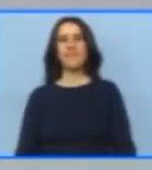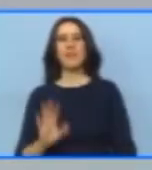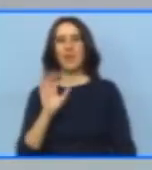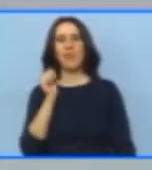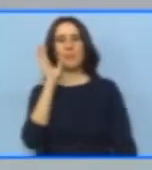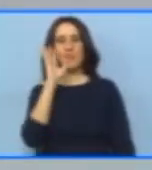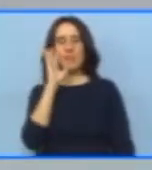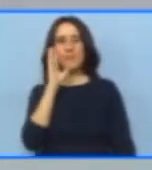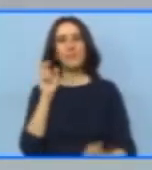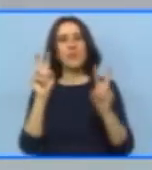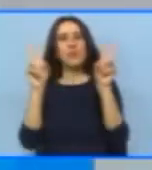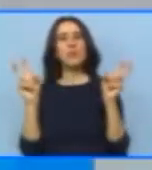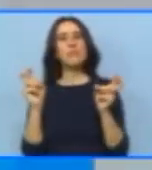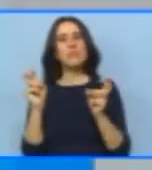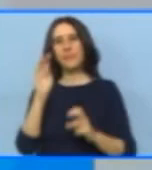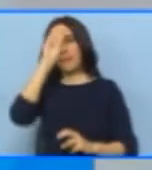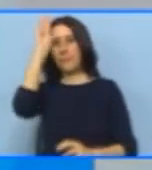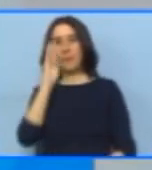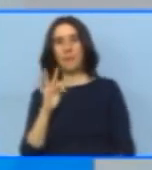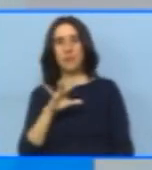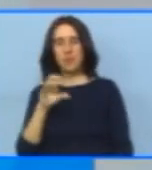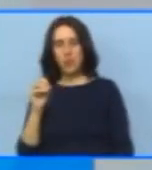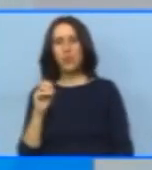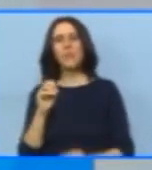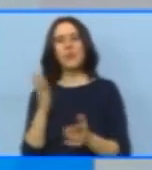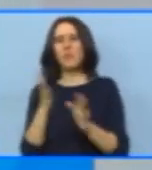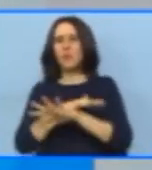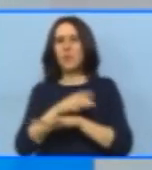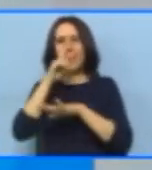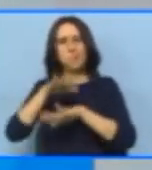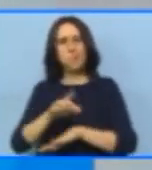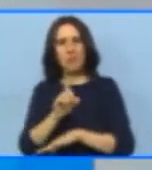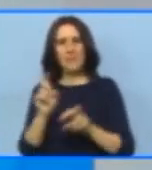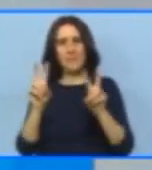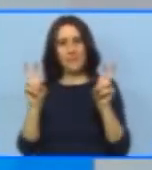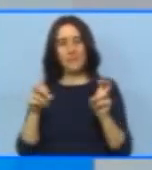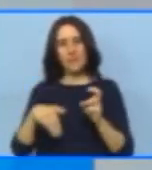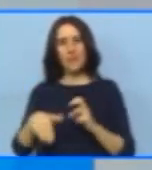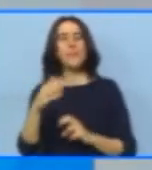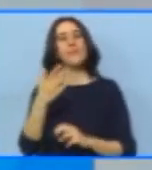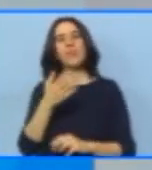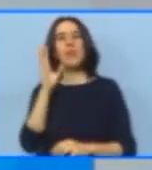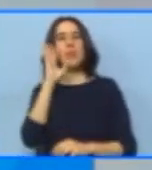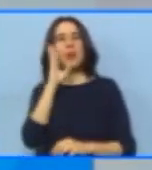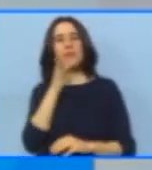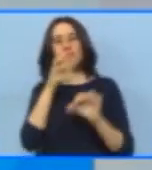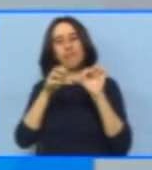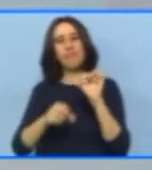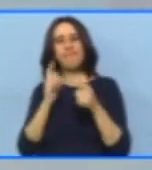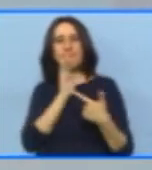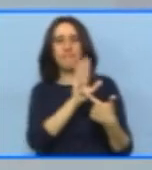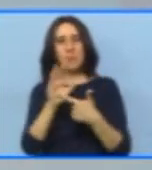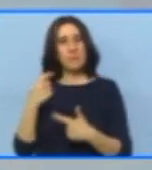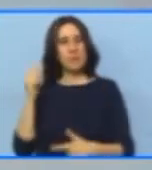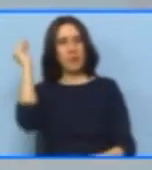Olá, boa tarde. Chama-se Papa Francisco, a Revolução Imparável, e vai ser apresentado esta tarde pelo Presidente da República. É um livro em